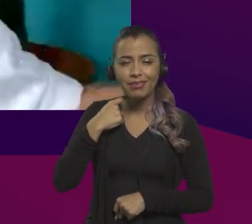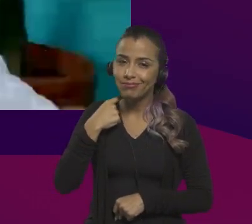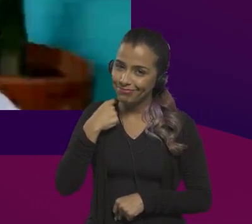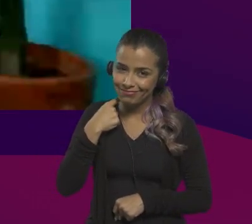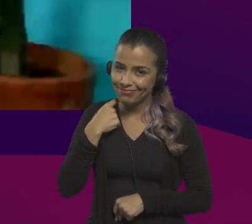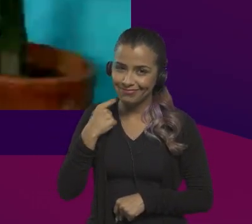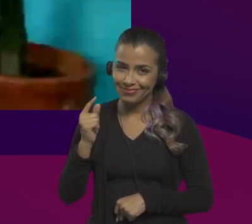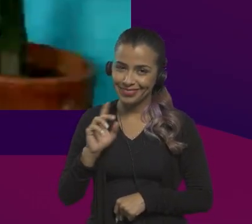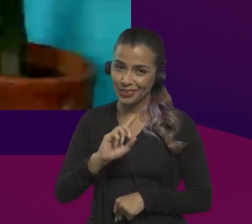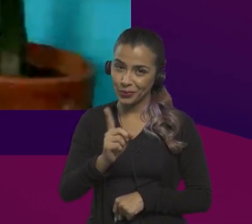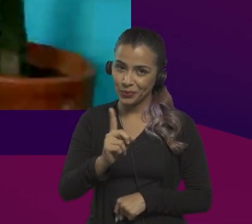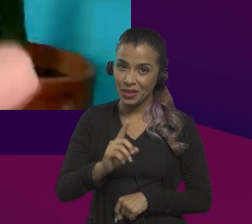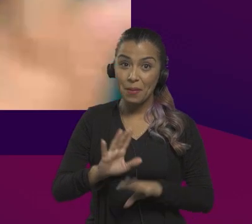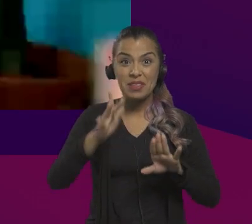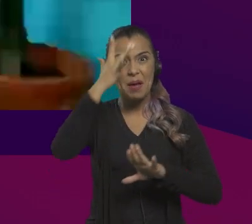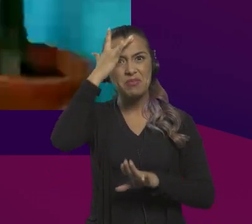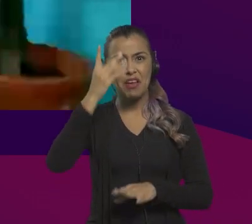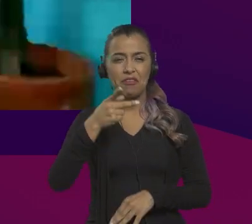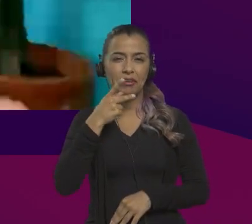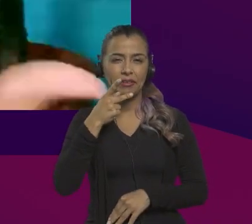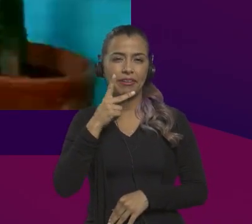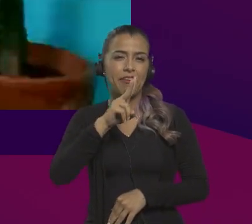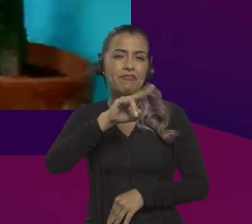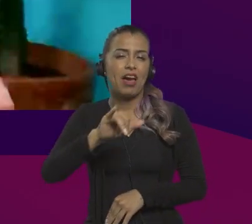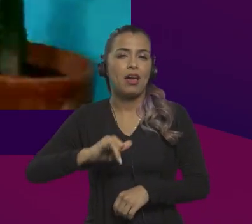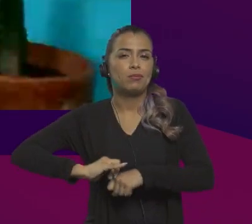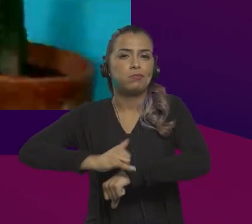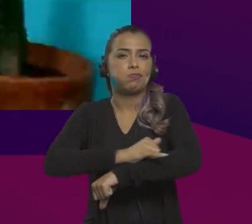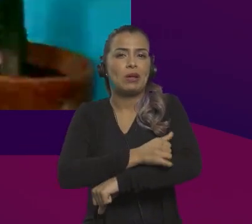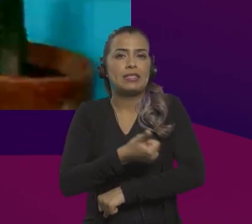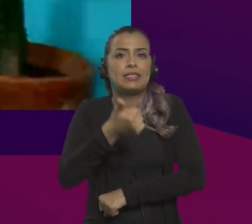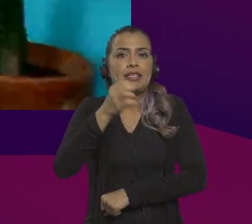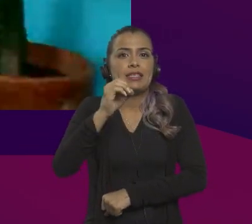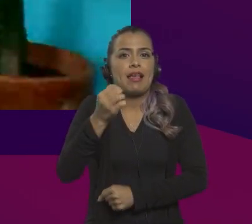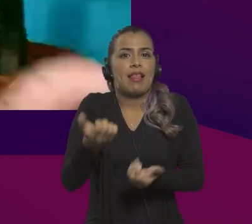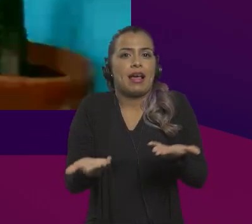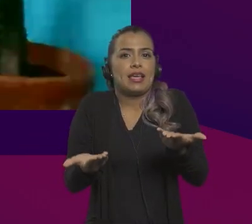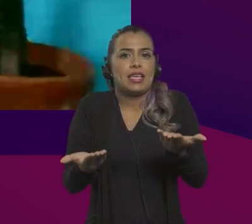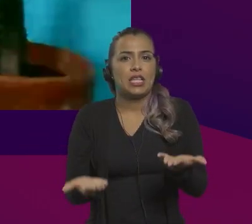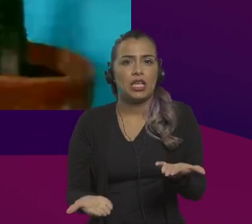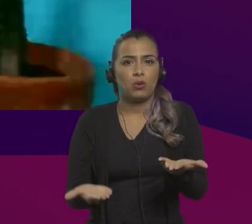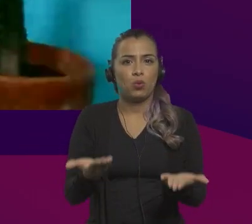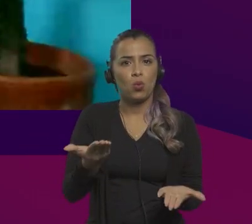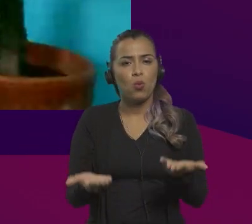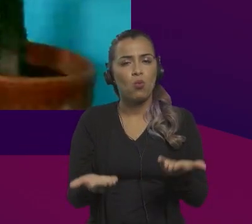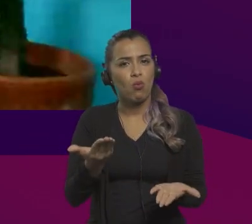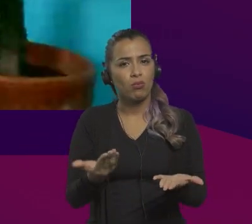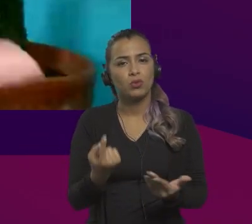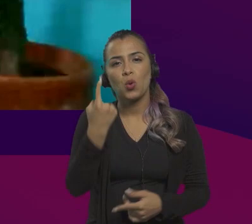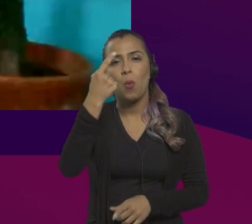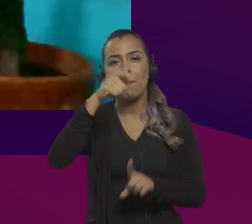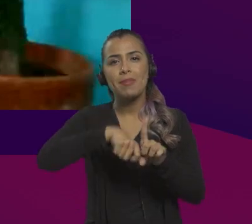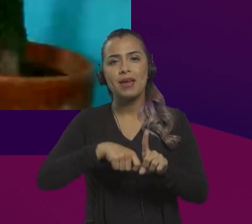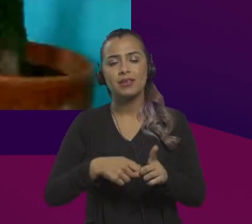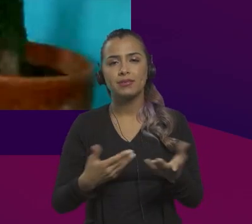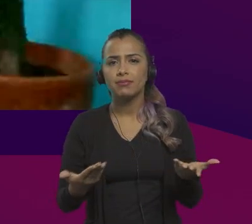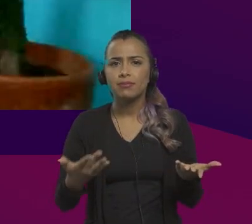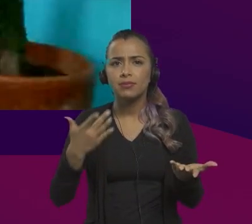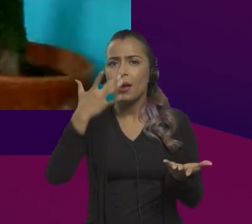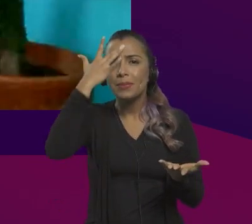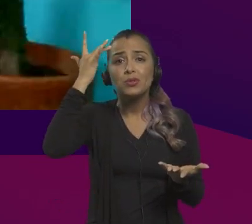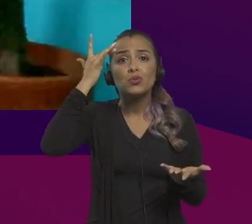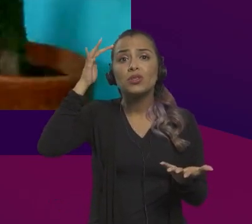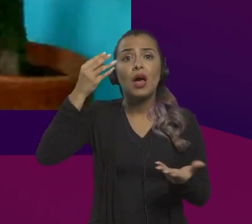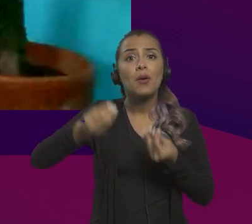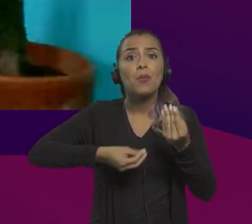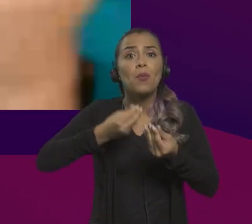engordar 60 quilos em 2 meses, em 1 mês, um absurdo. As pessoas não fazem ideia do que é a vivência de um corpo gordo. Se as pessoas seguissem pessoas gordas,